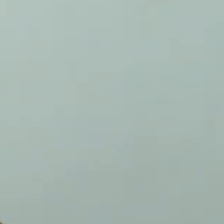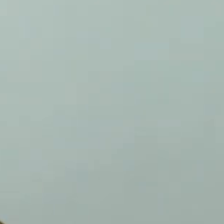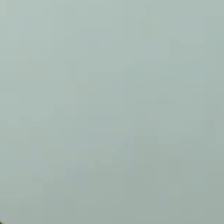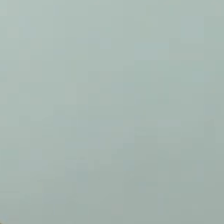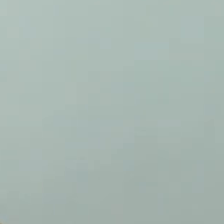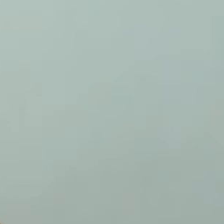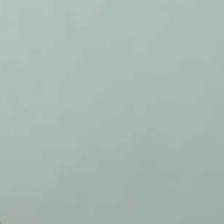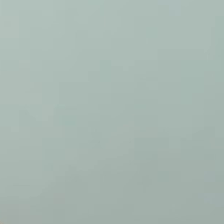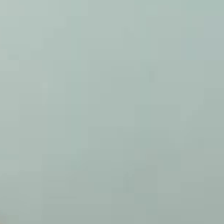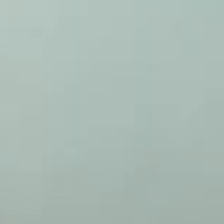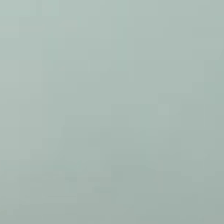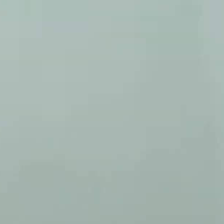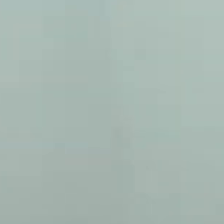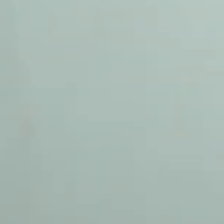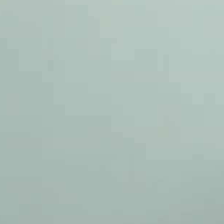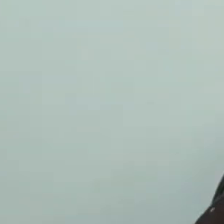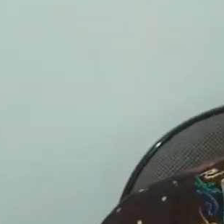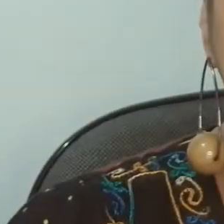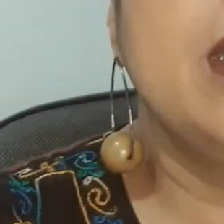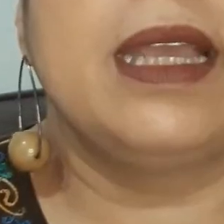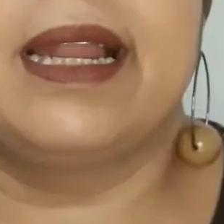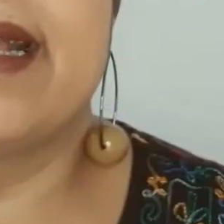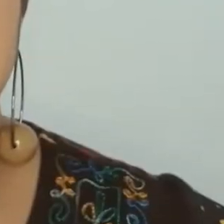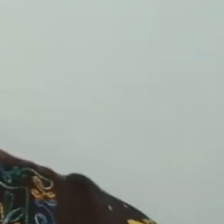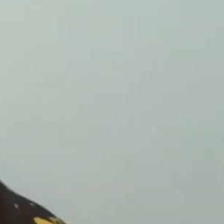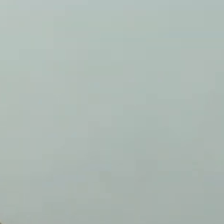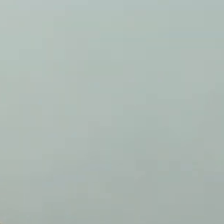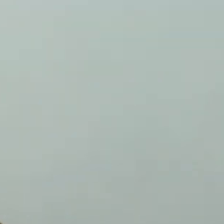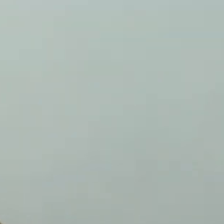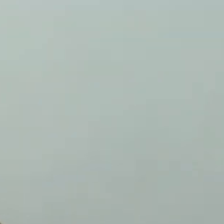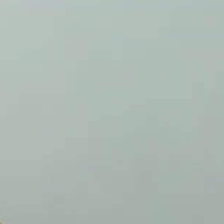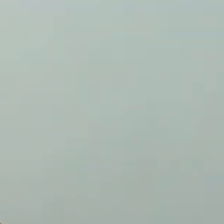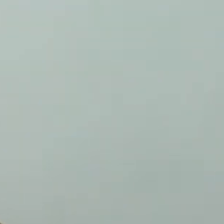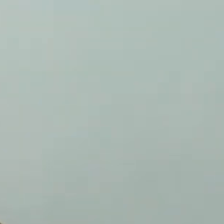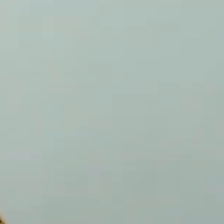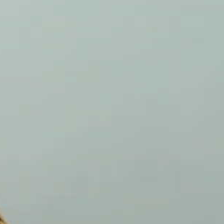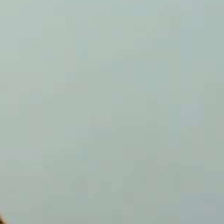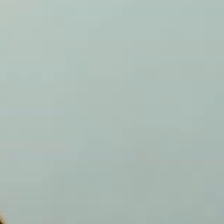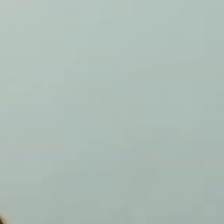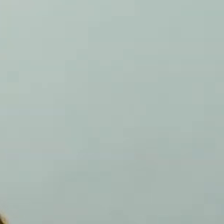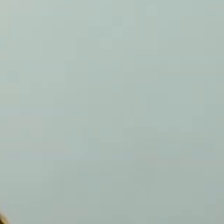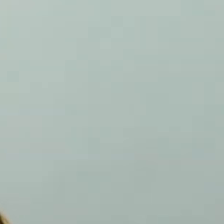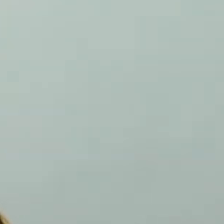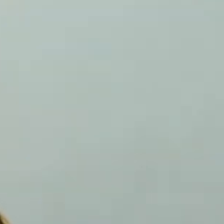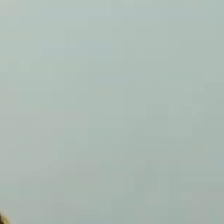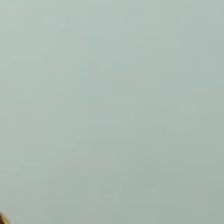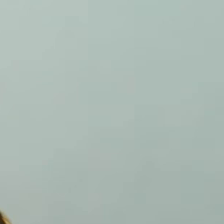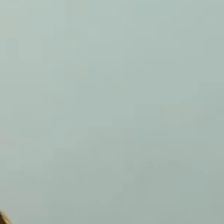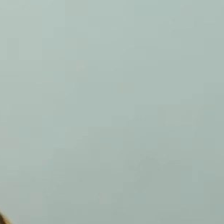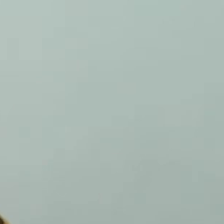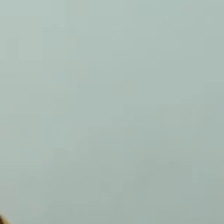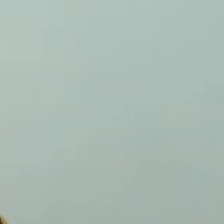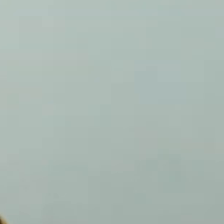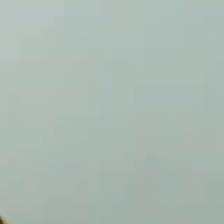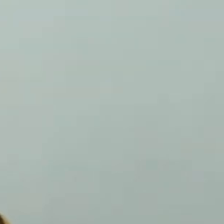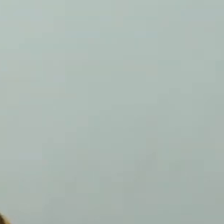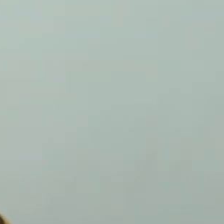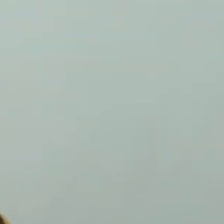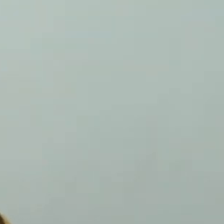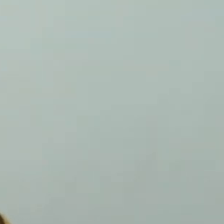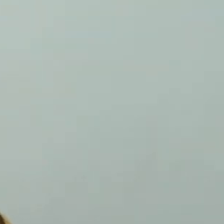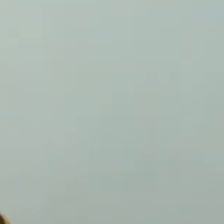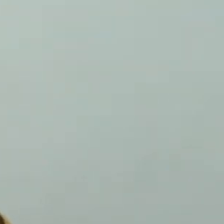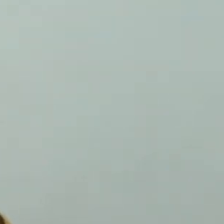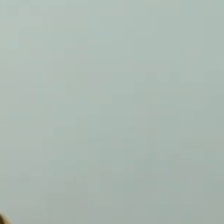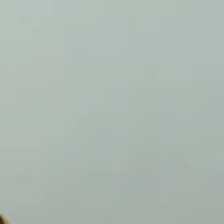simples a partir de sobras de tecido. E ela criou então as Abayomis. E o nome foi dado porque uma amiga dela